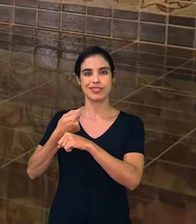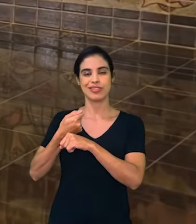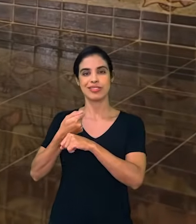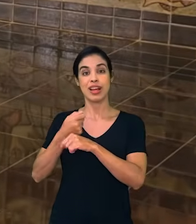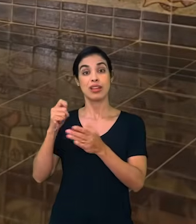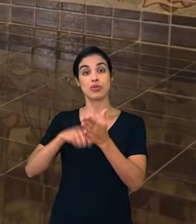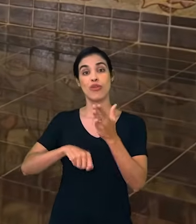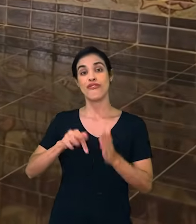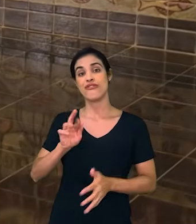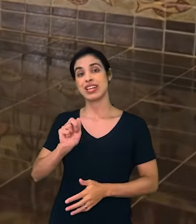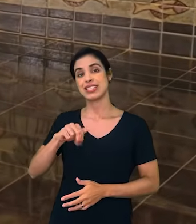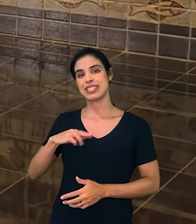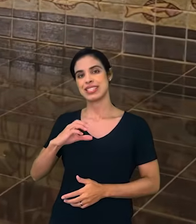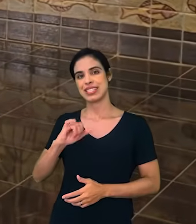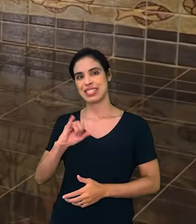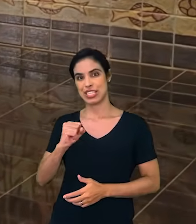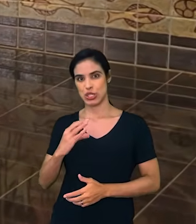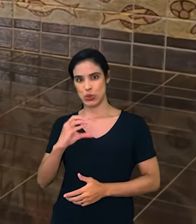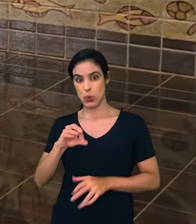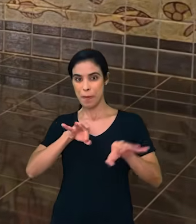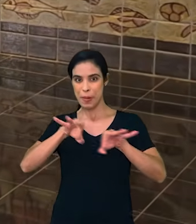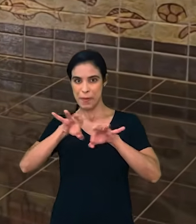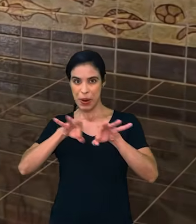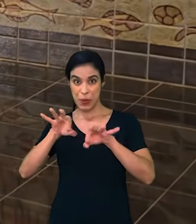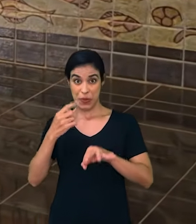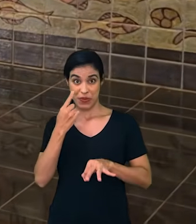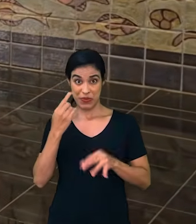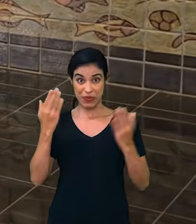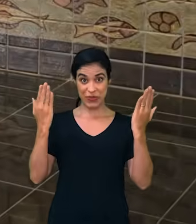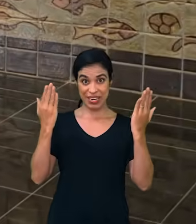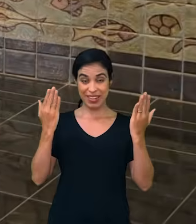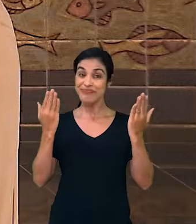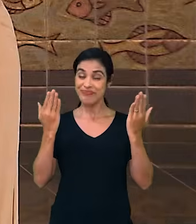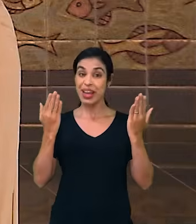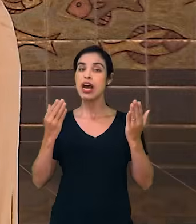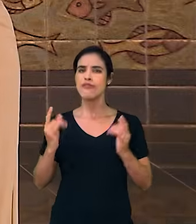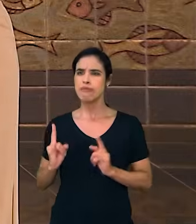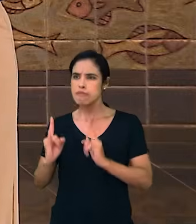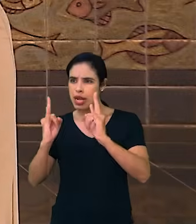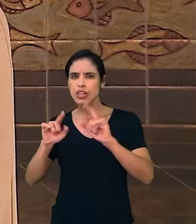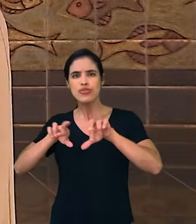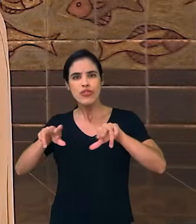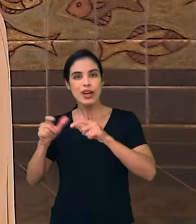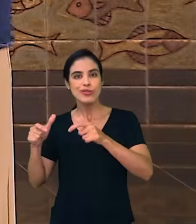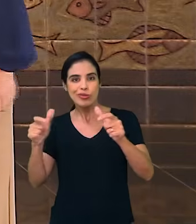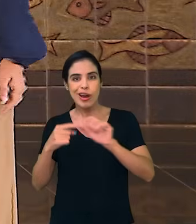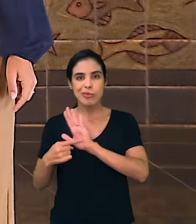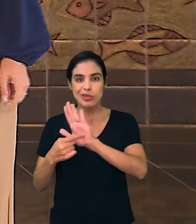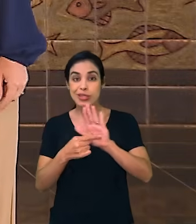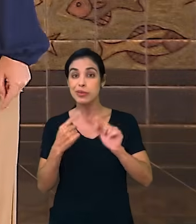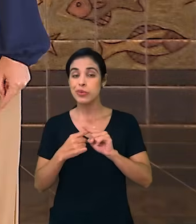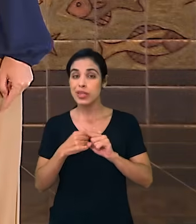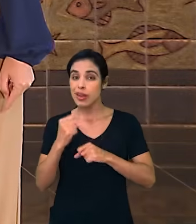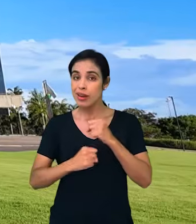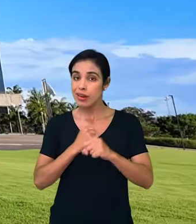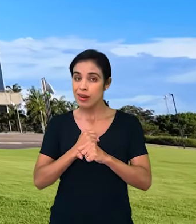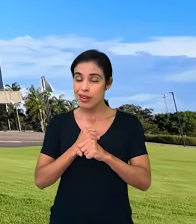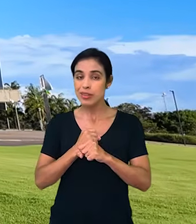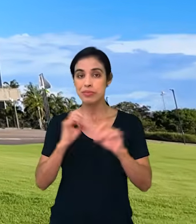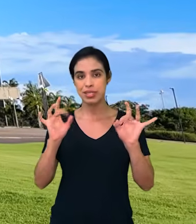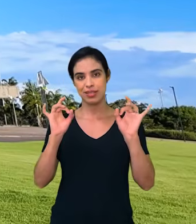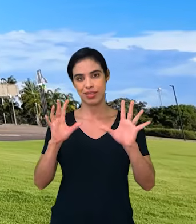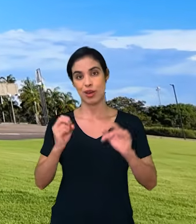mês, o programa vai passar por diferentes espaços aqui do prédio, porque esse é um ano especial, né, Luana? Isso mesmo, Anderson. Em